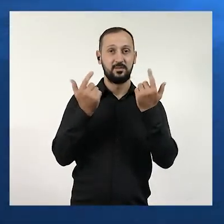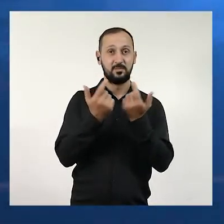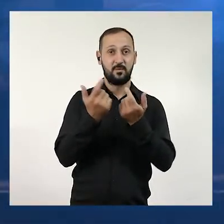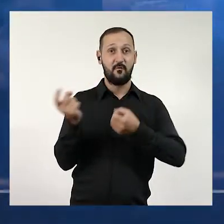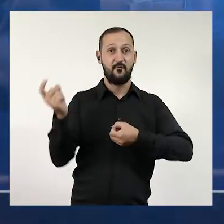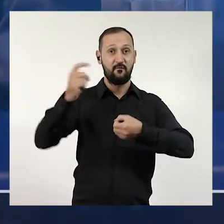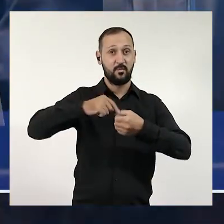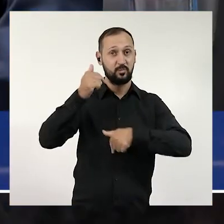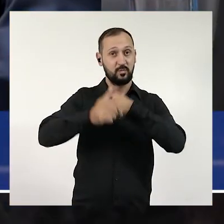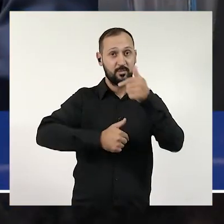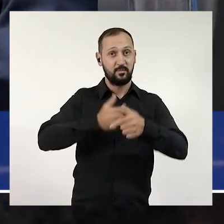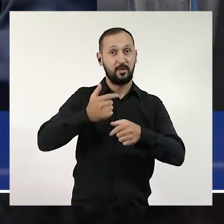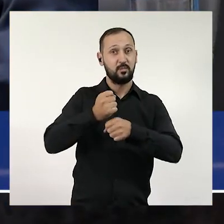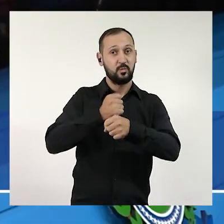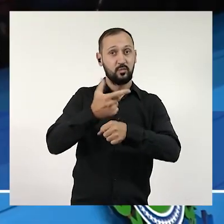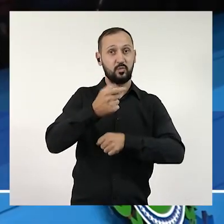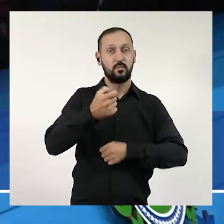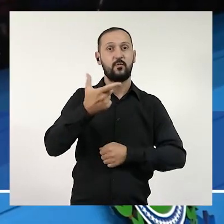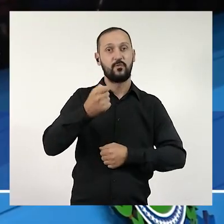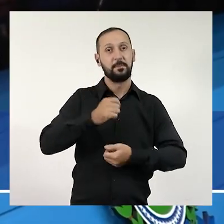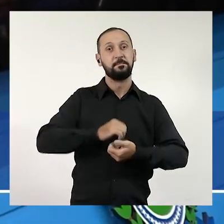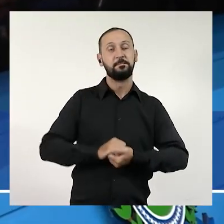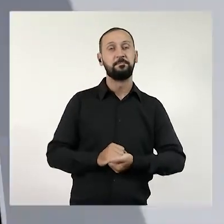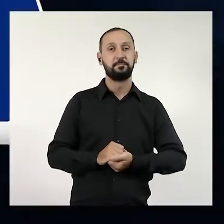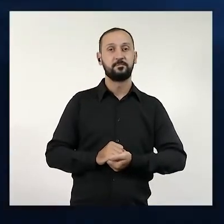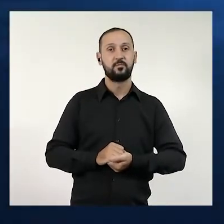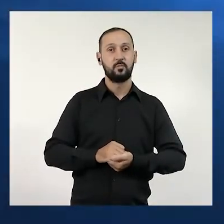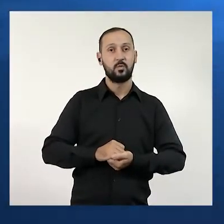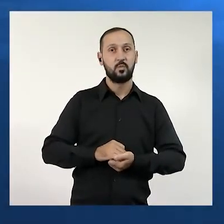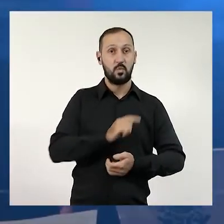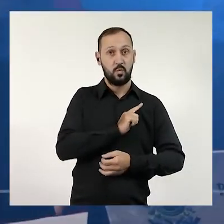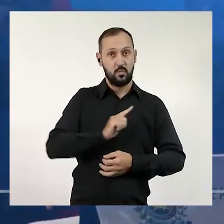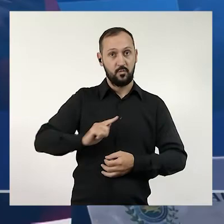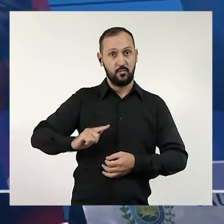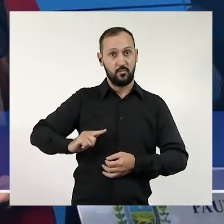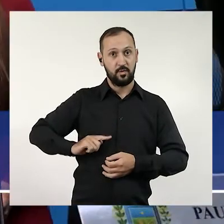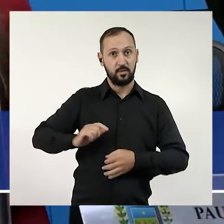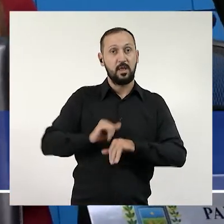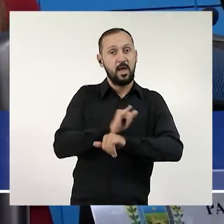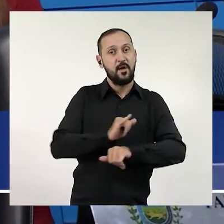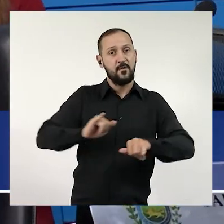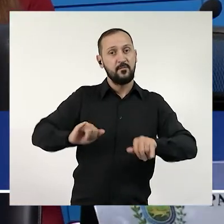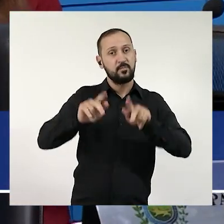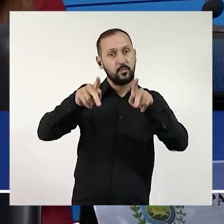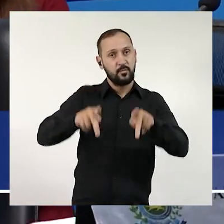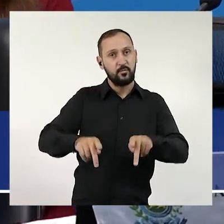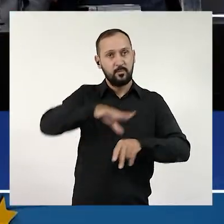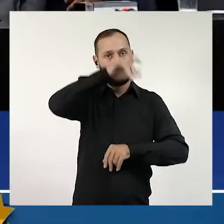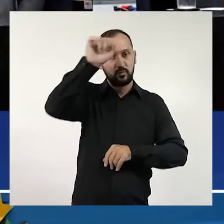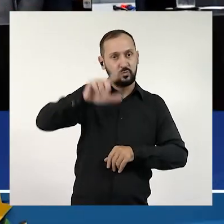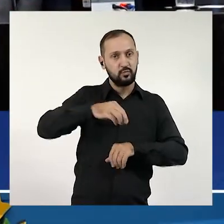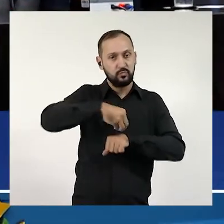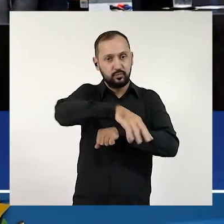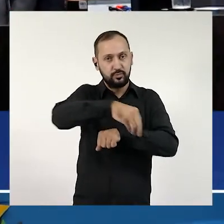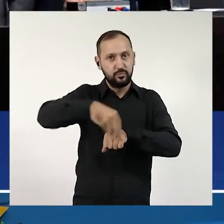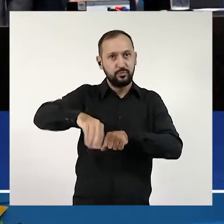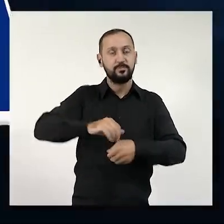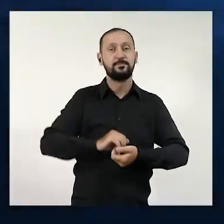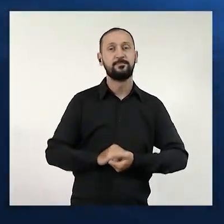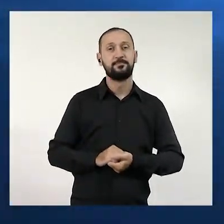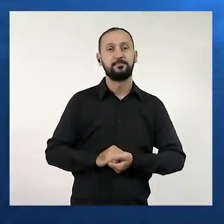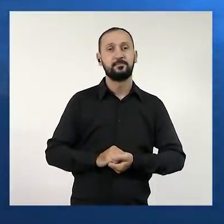A Assembleia retoma atividades em 2020. Governador entrega mensagem ao povo de Mato Grosso do